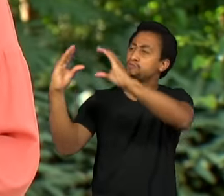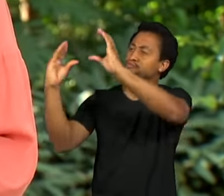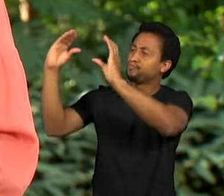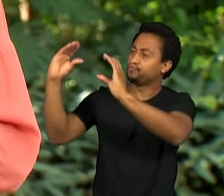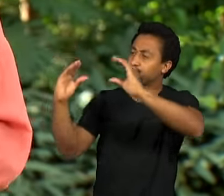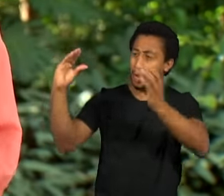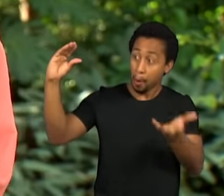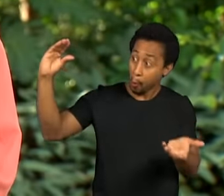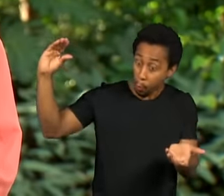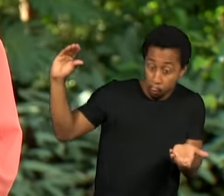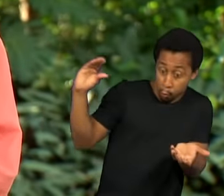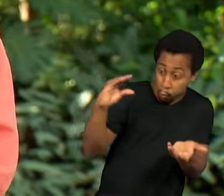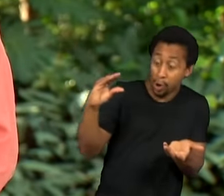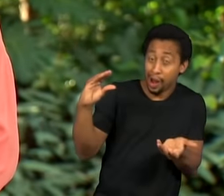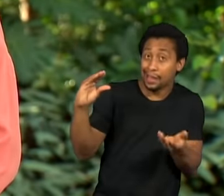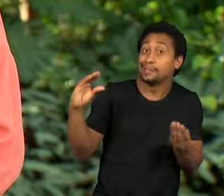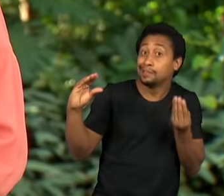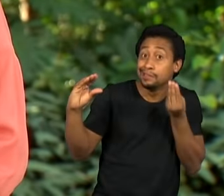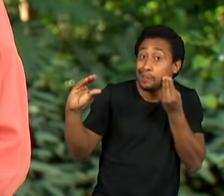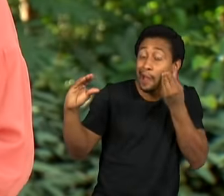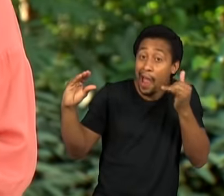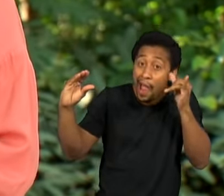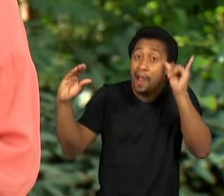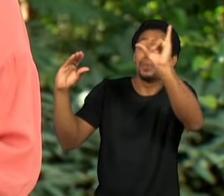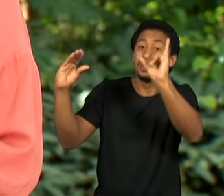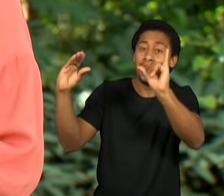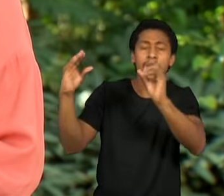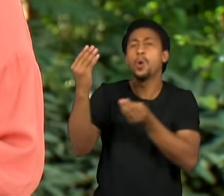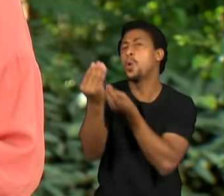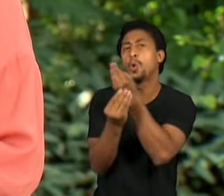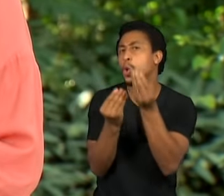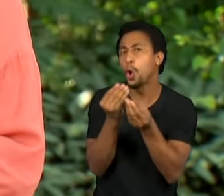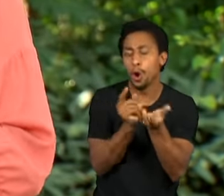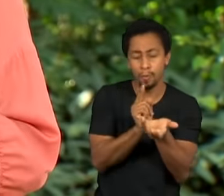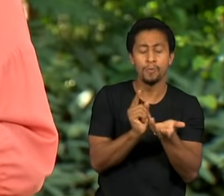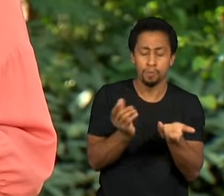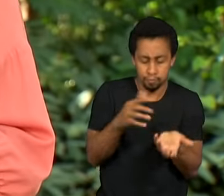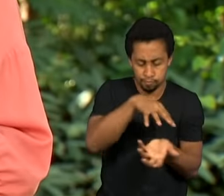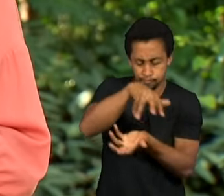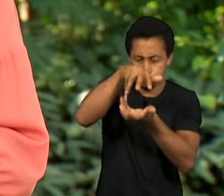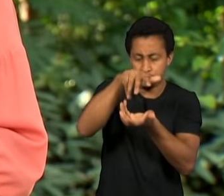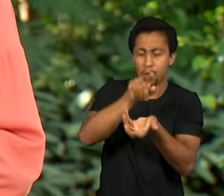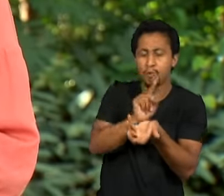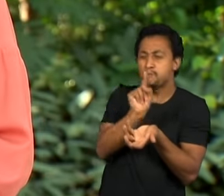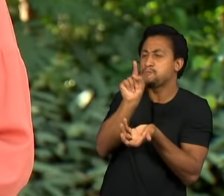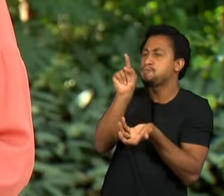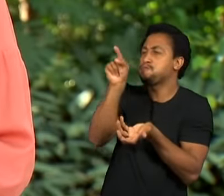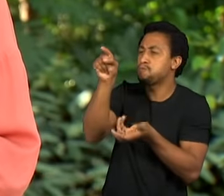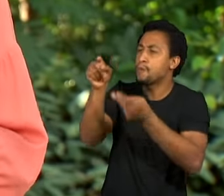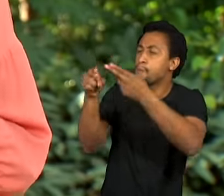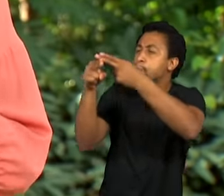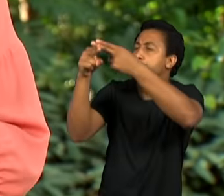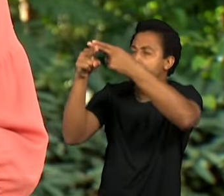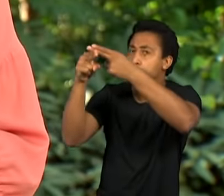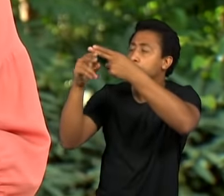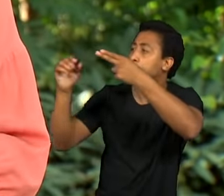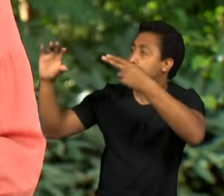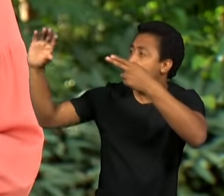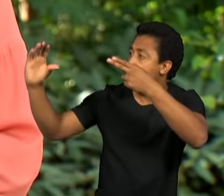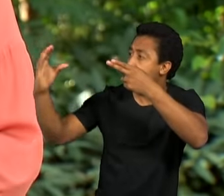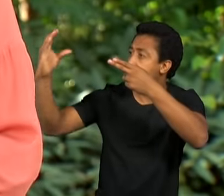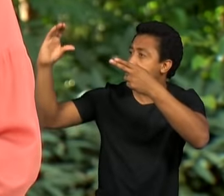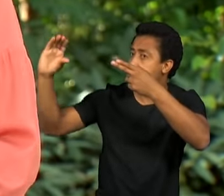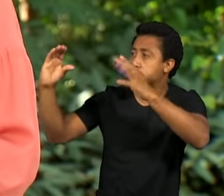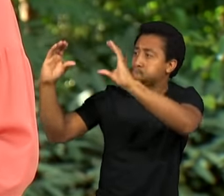uma sonda já lançada pela Agência Espacial Americana. É um teste para ver se é possível evitar